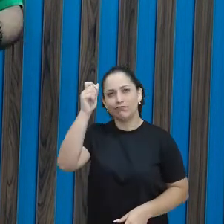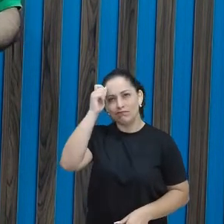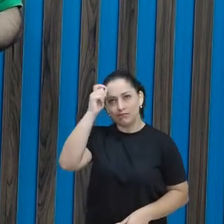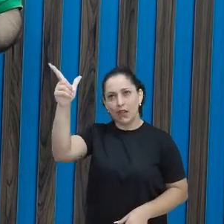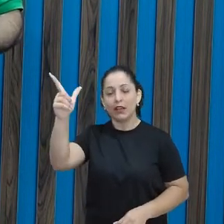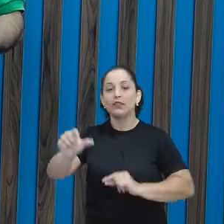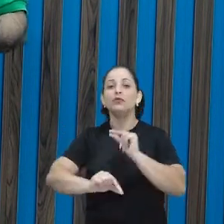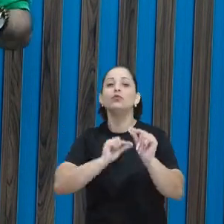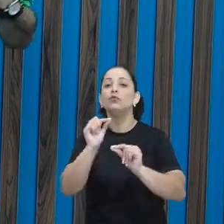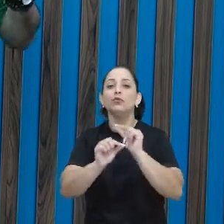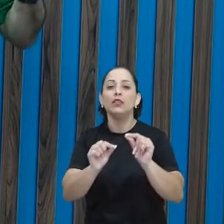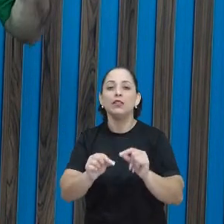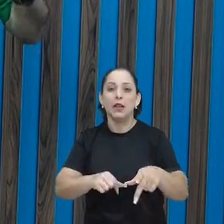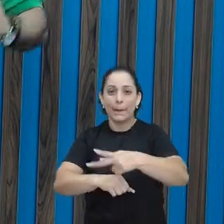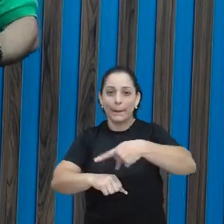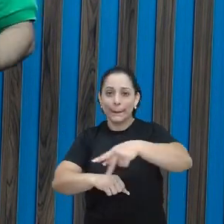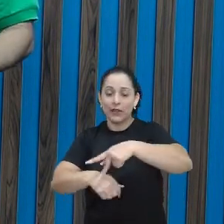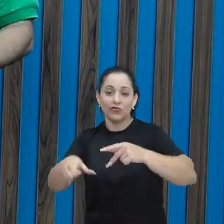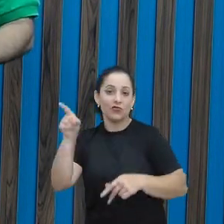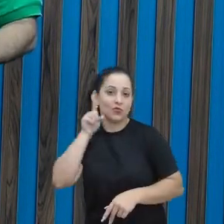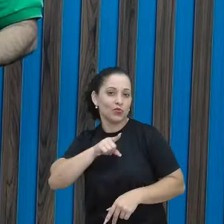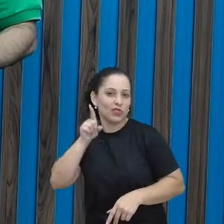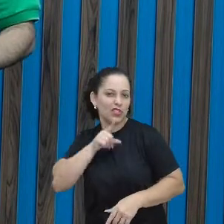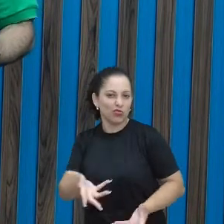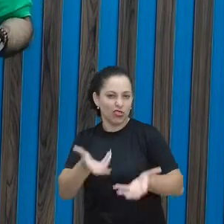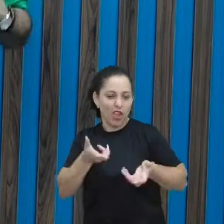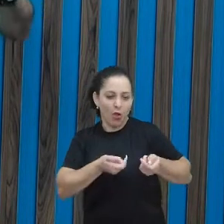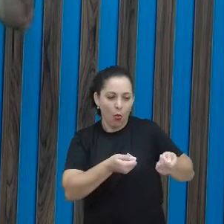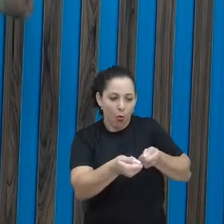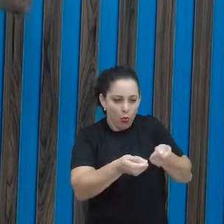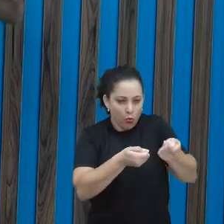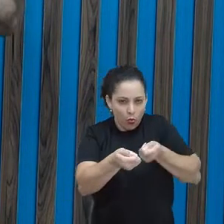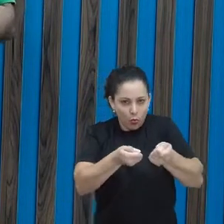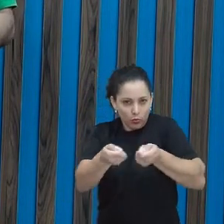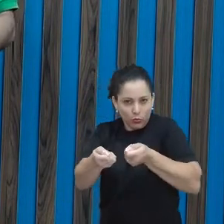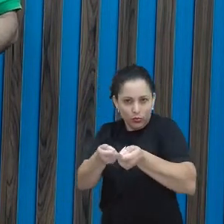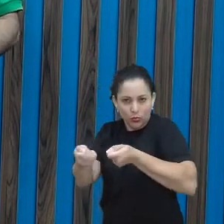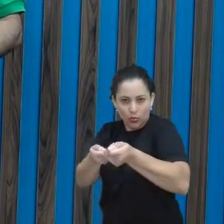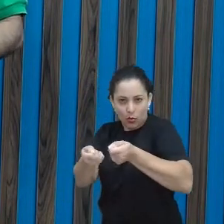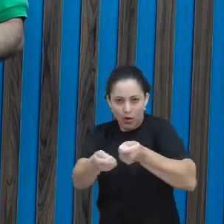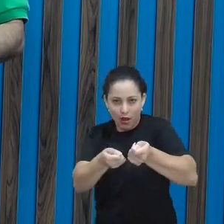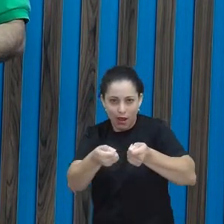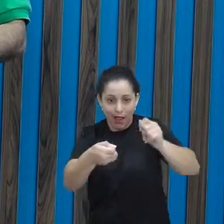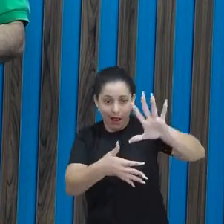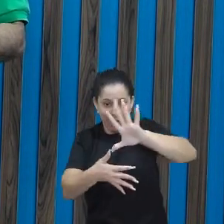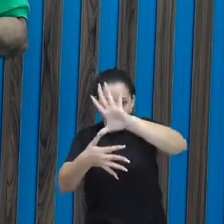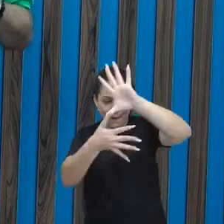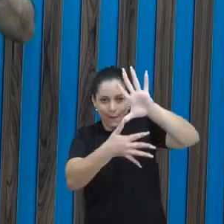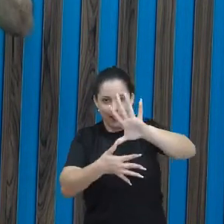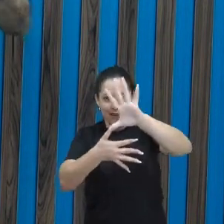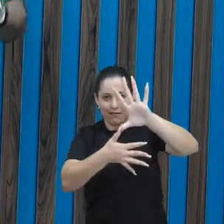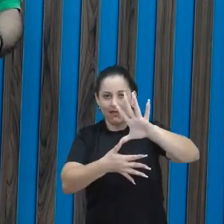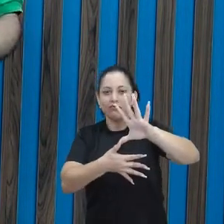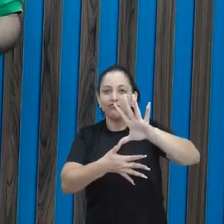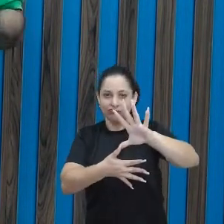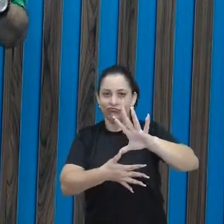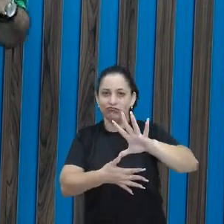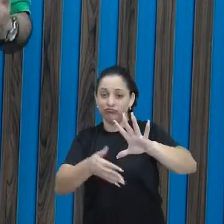Estados Unidos, né, de tentar exercer uma dominação sobre o continente americano, né? Então a gente